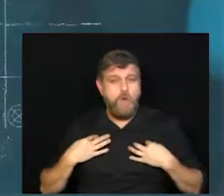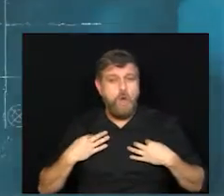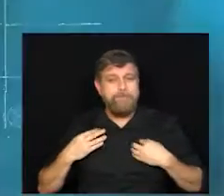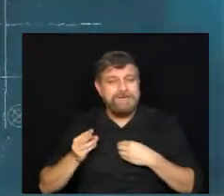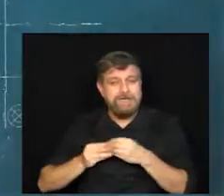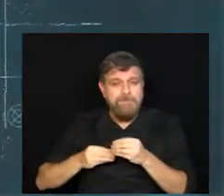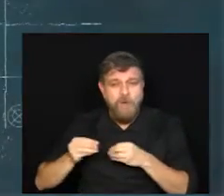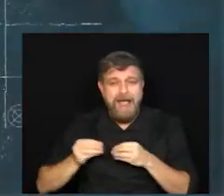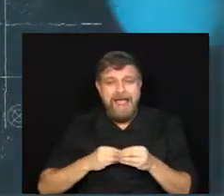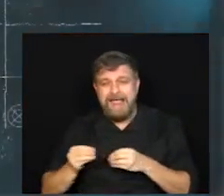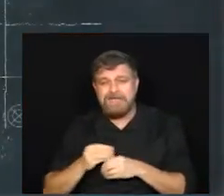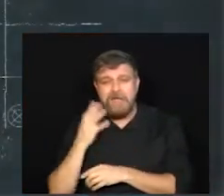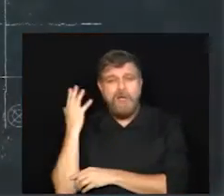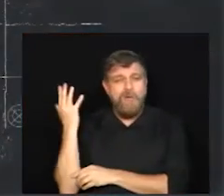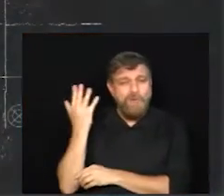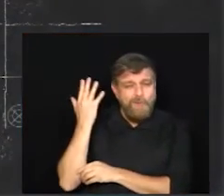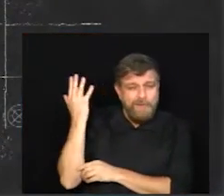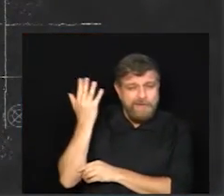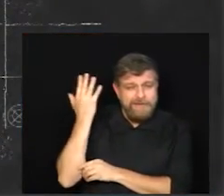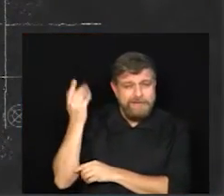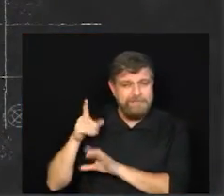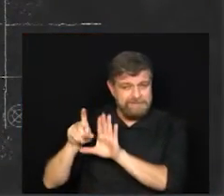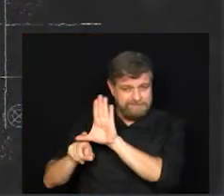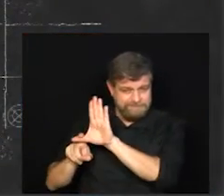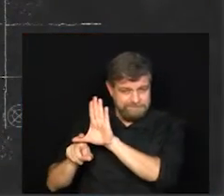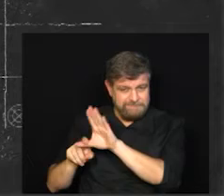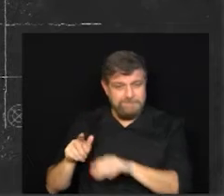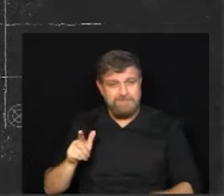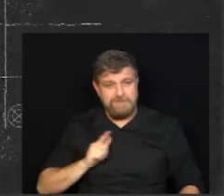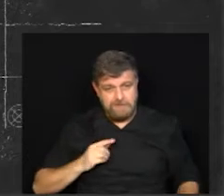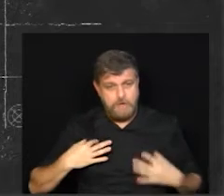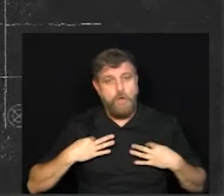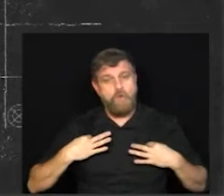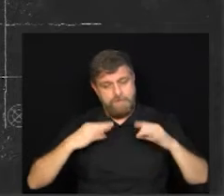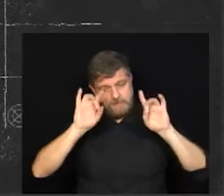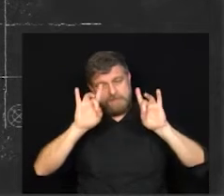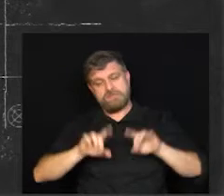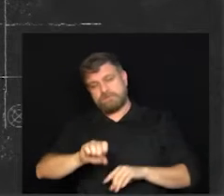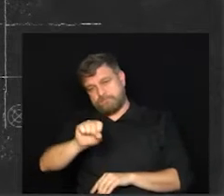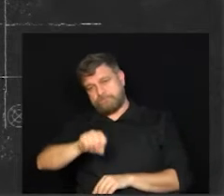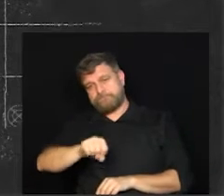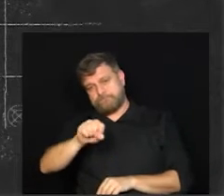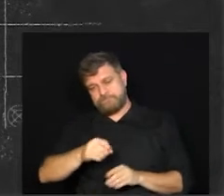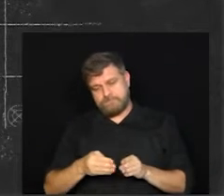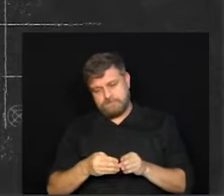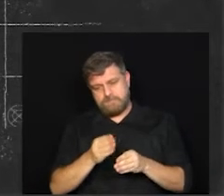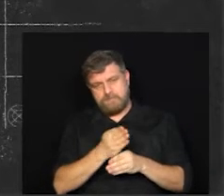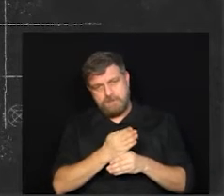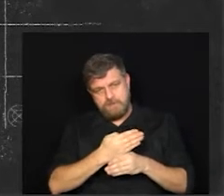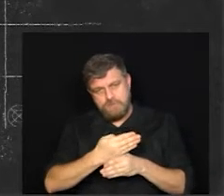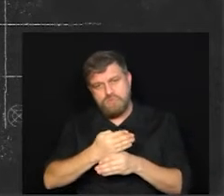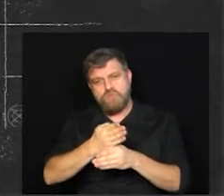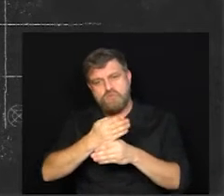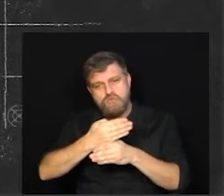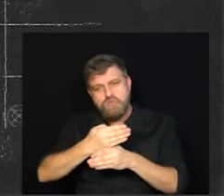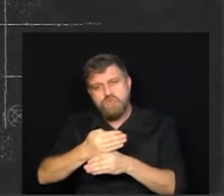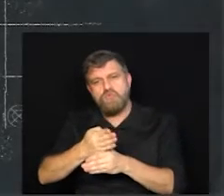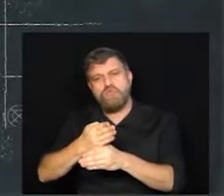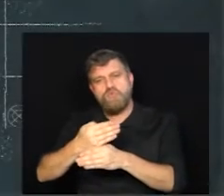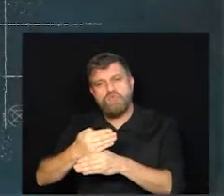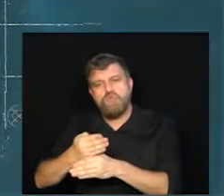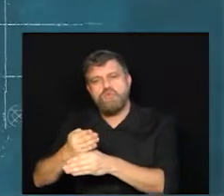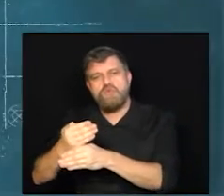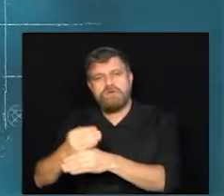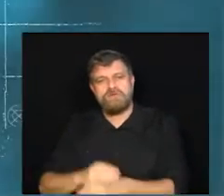vai velejar, do clima, mas tem roupas específicas assim, para navegar. Em cidade que